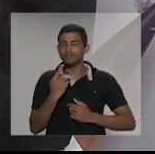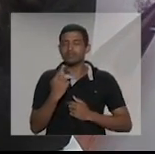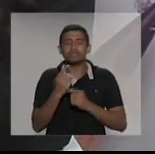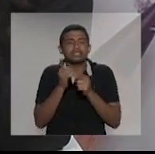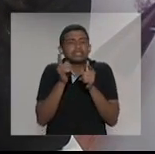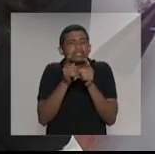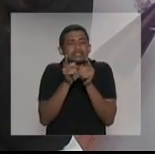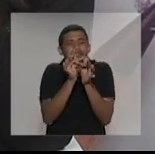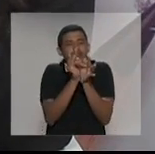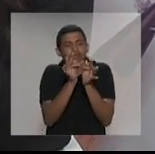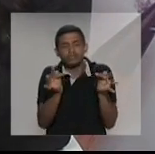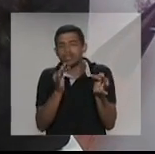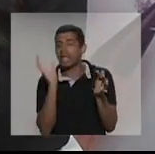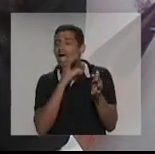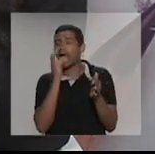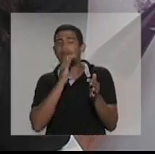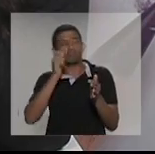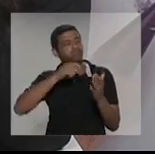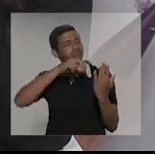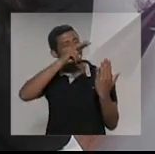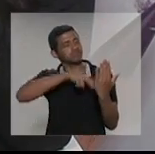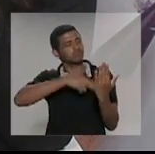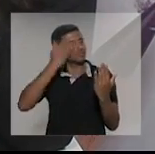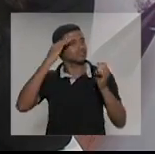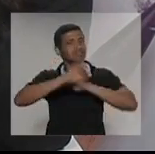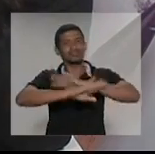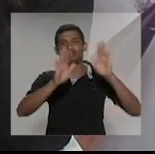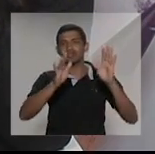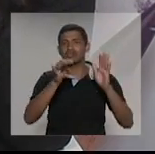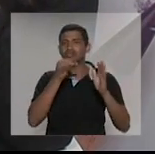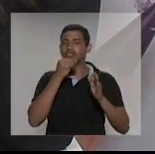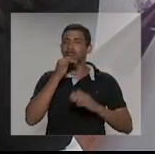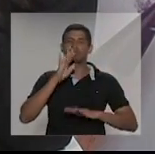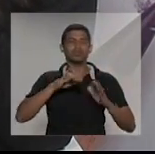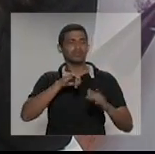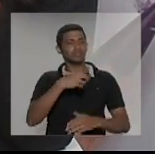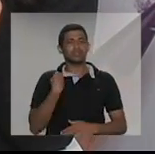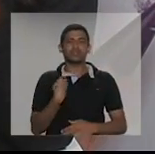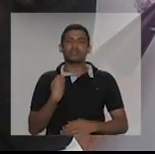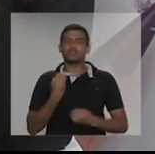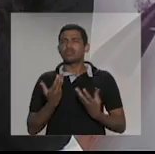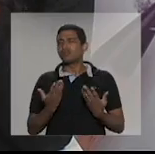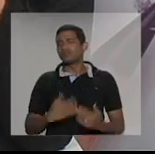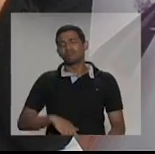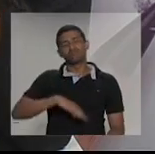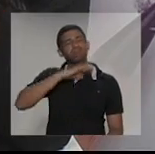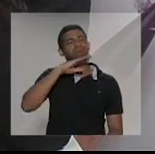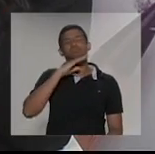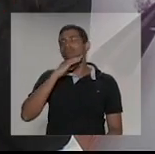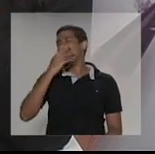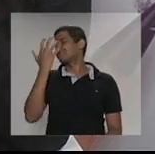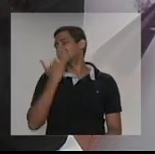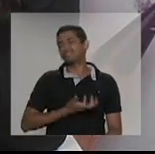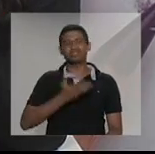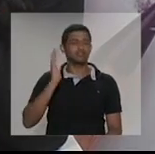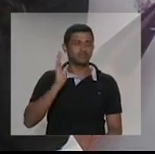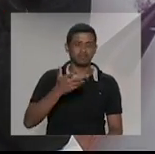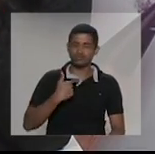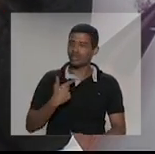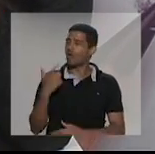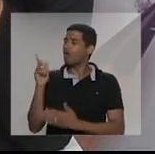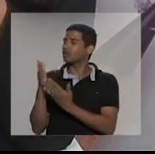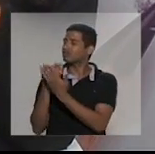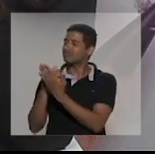livro mais simples de ler, uma leitura mais rápida, que é bacana, de repente, você está num momento ali que não está afim, ou já está lendo um